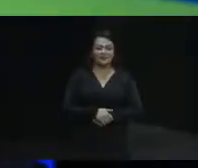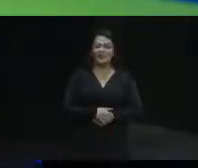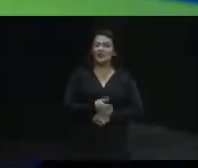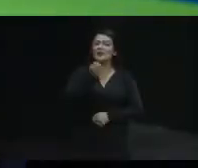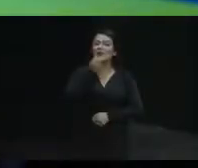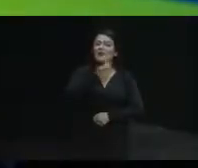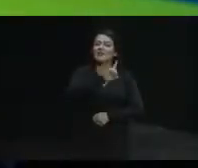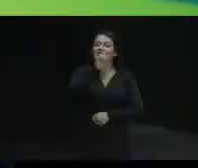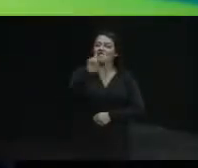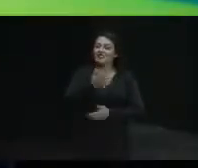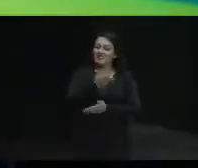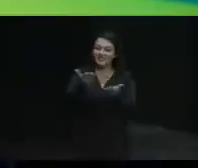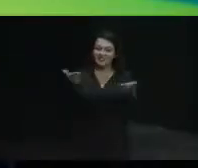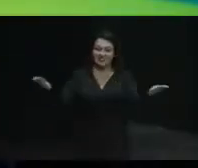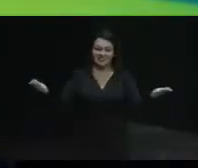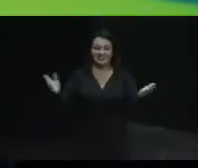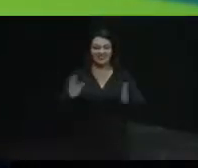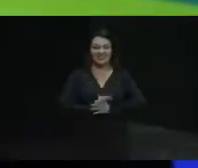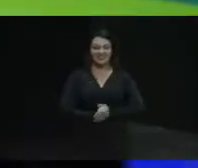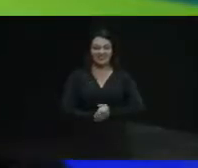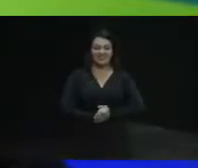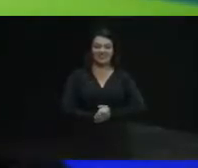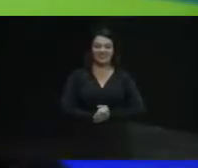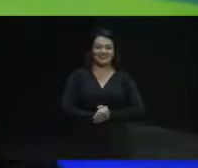Bom dia a todos.